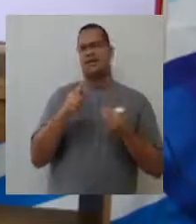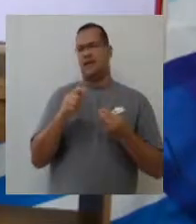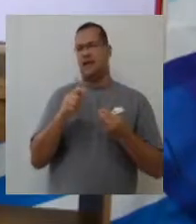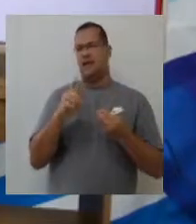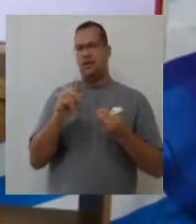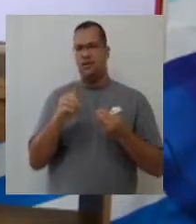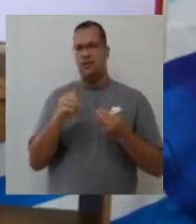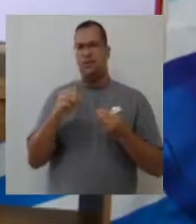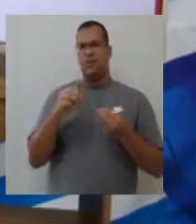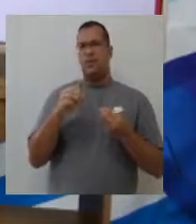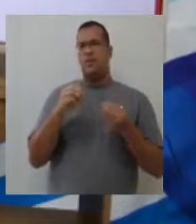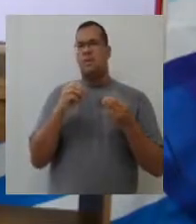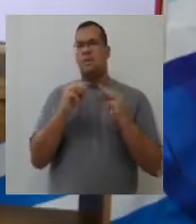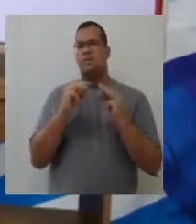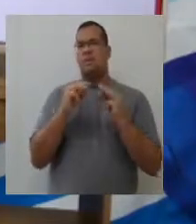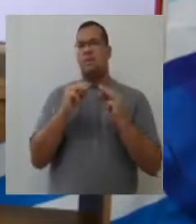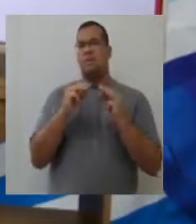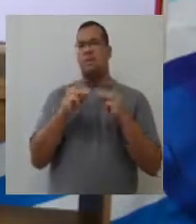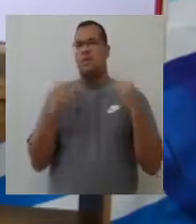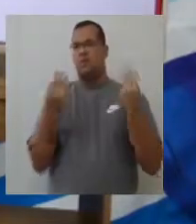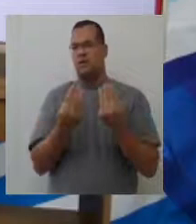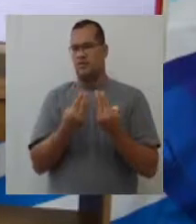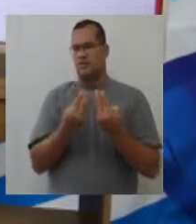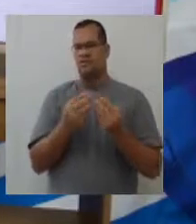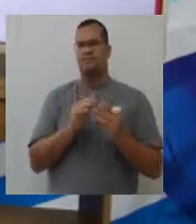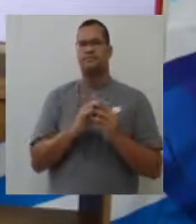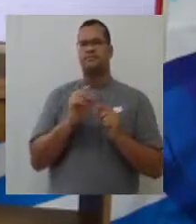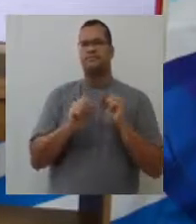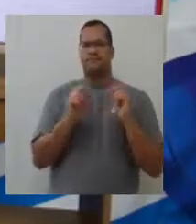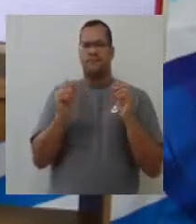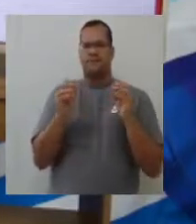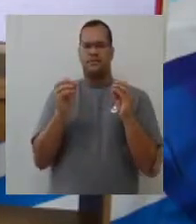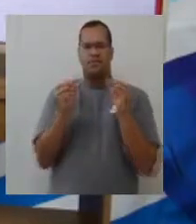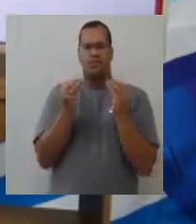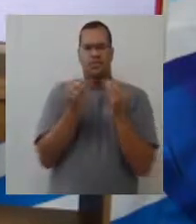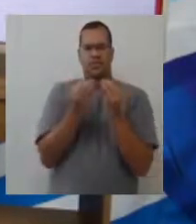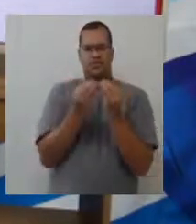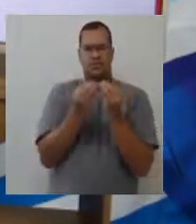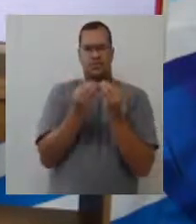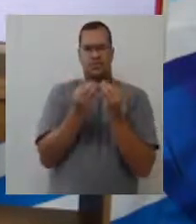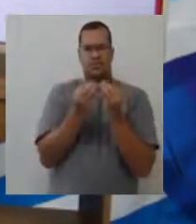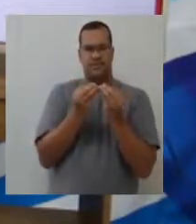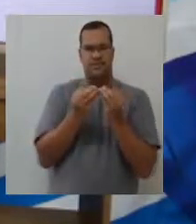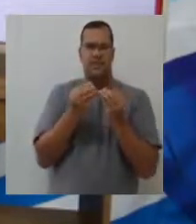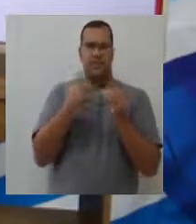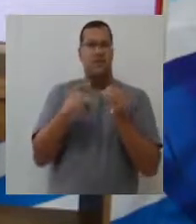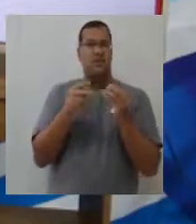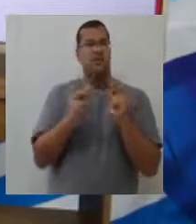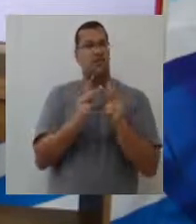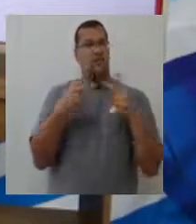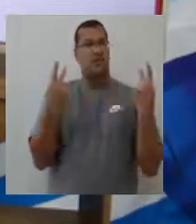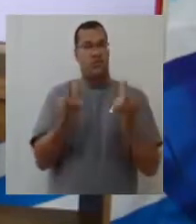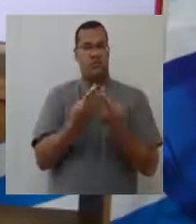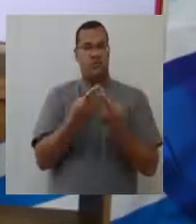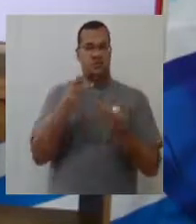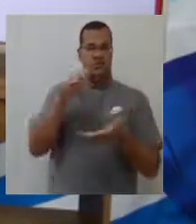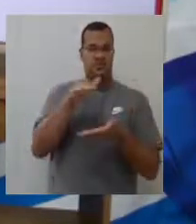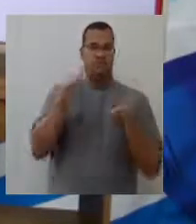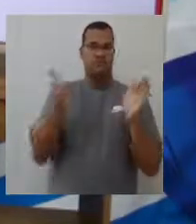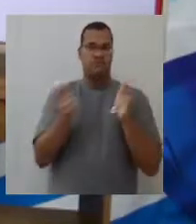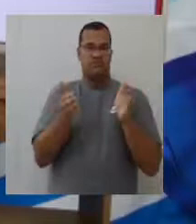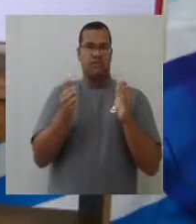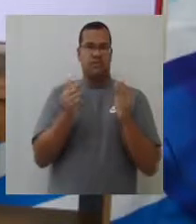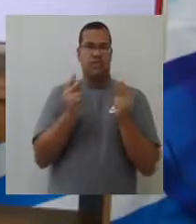que acontece? Elas vão se aproximando por causa de atração. Então, o volume, obviamente, na fase sólida é um